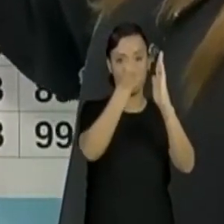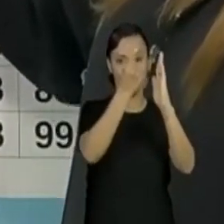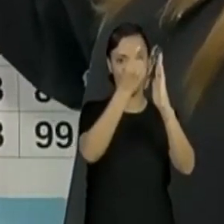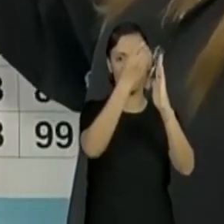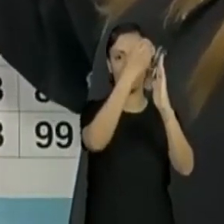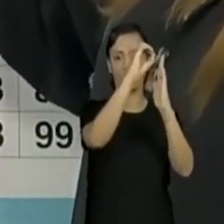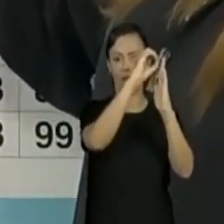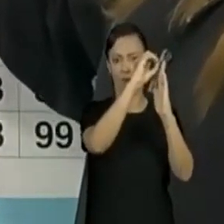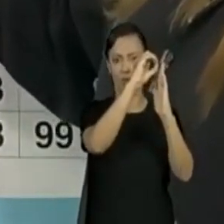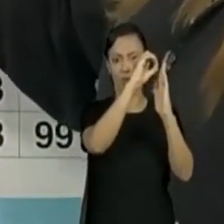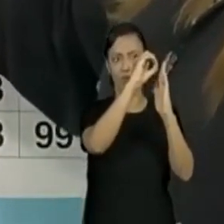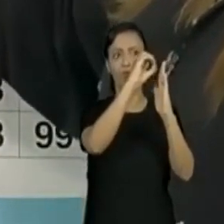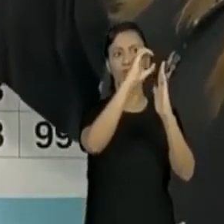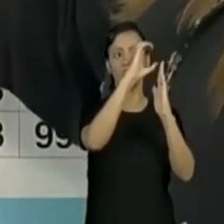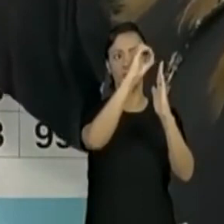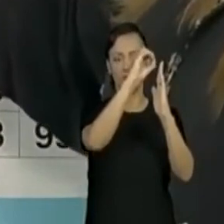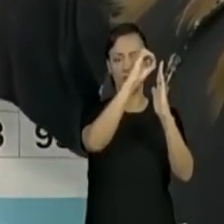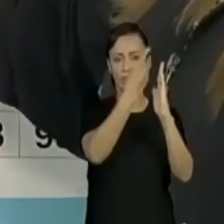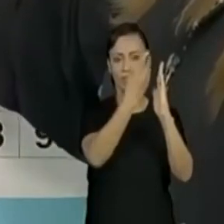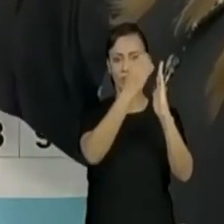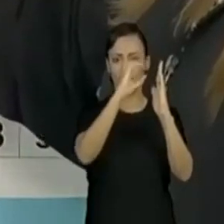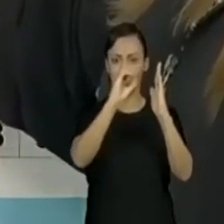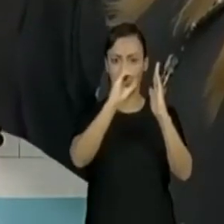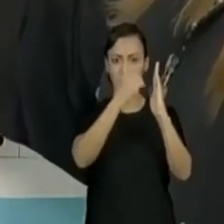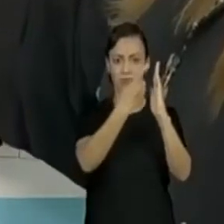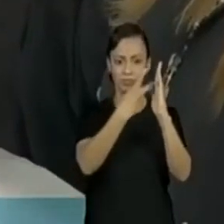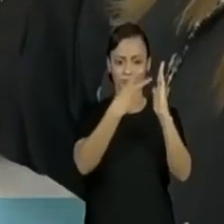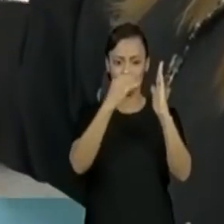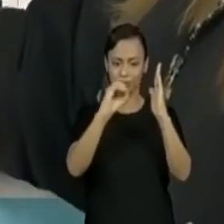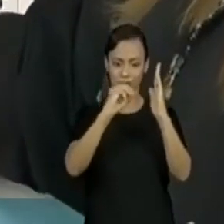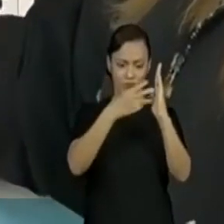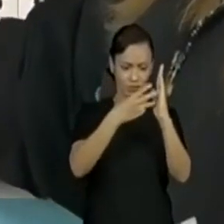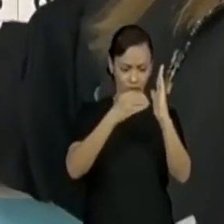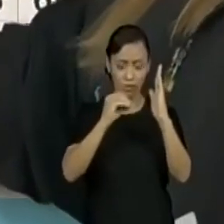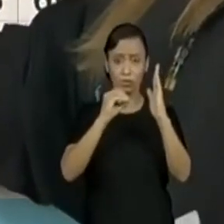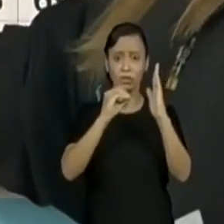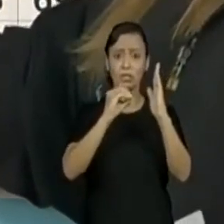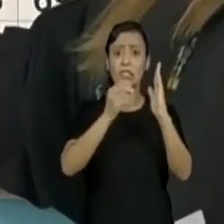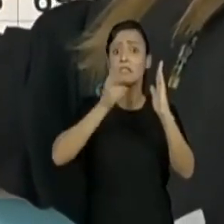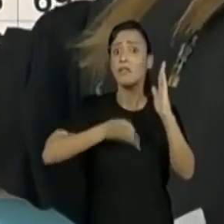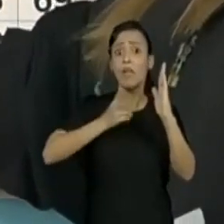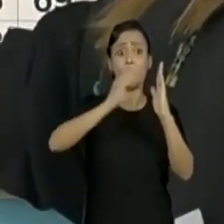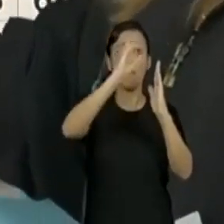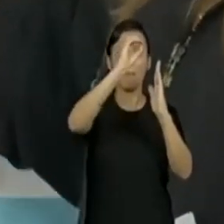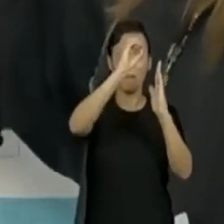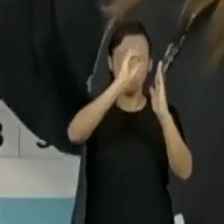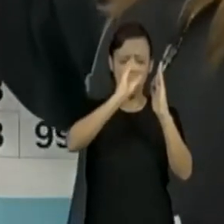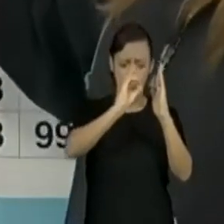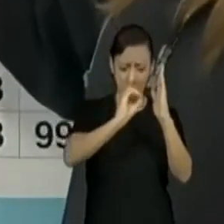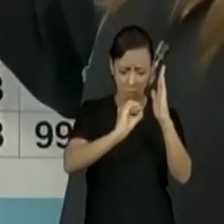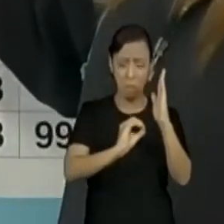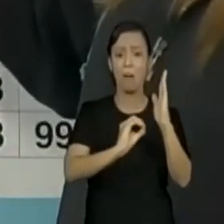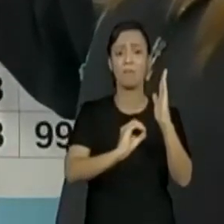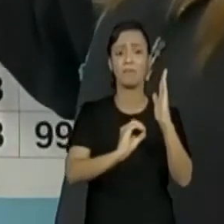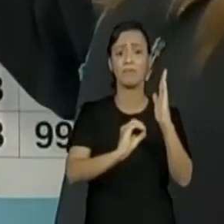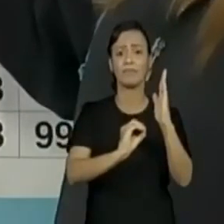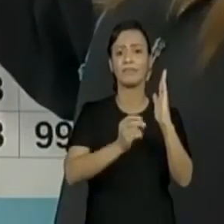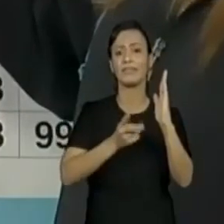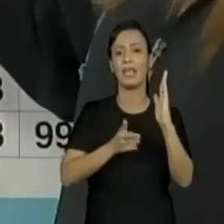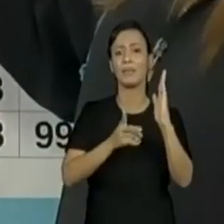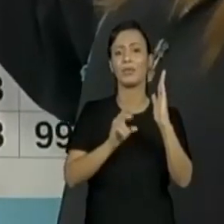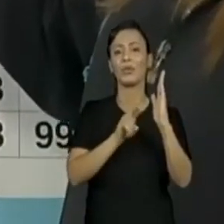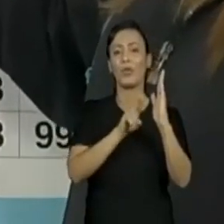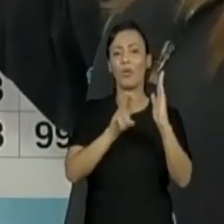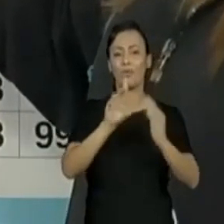coluna, todos os números aqui terminam em 0. São as nossas dezenas, olha lá. Nós temos